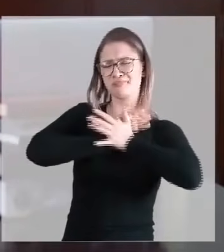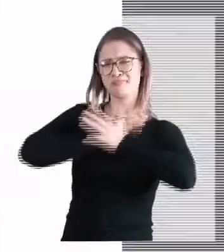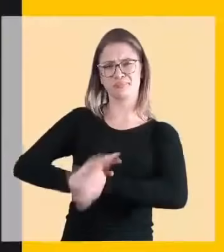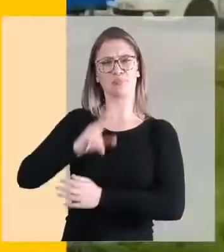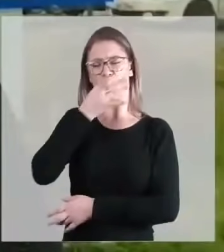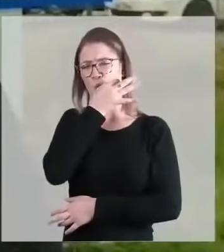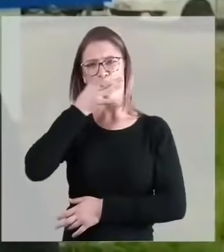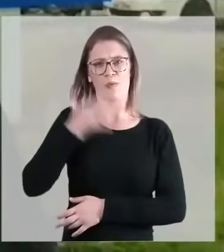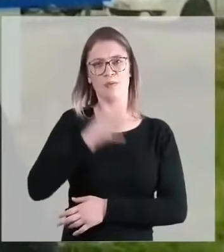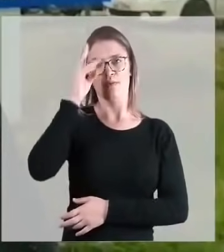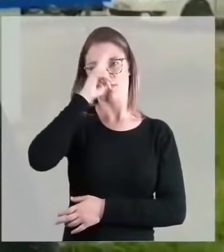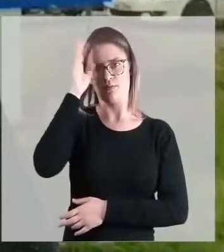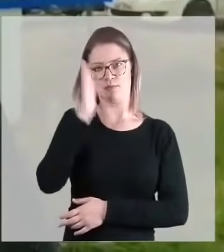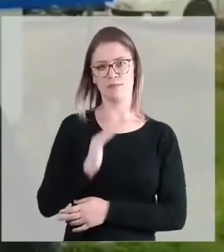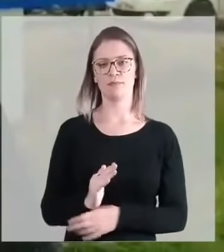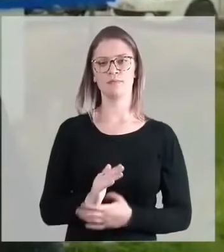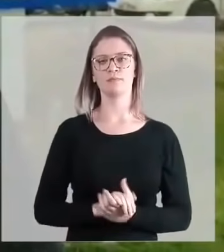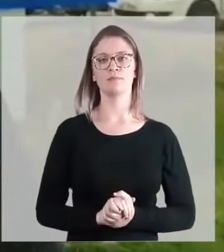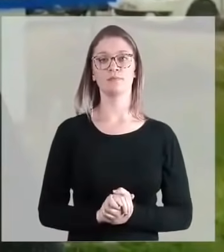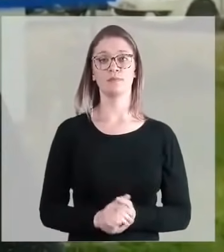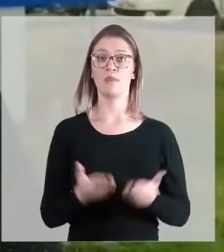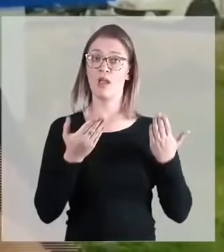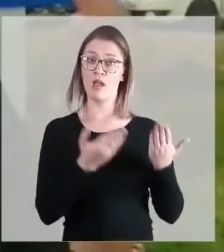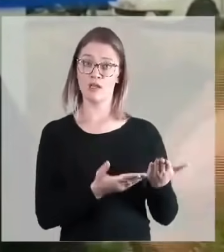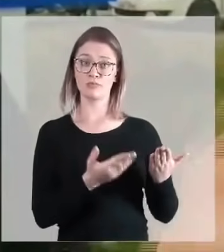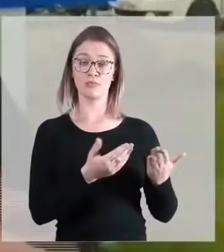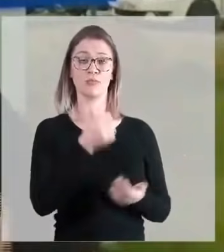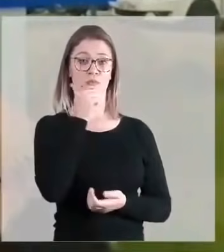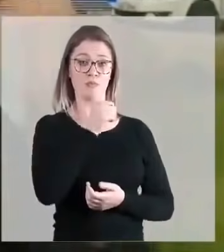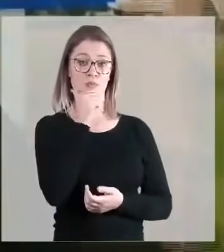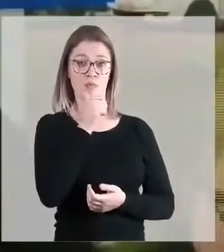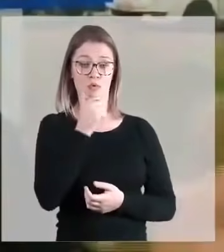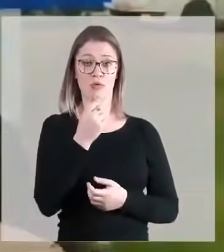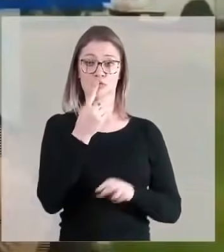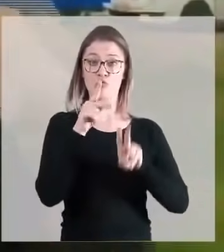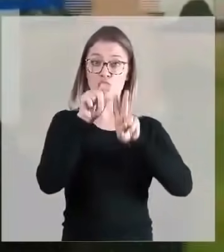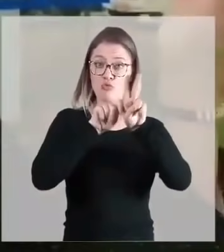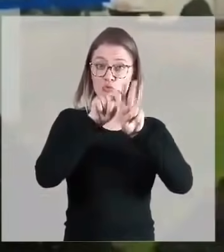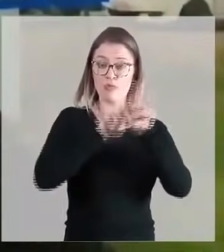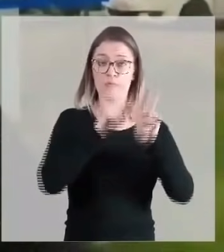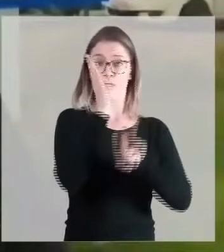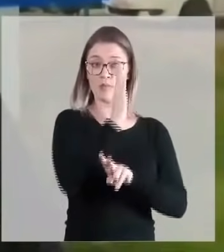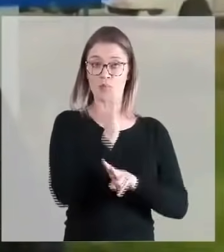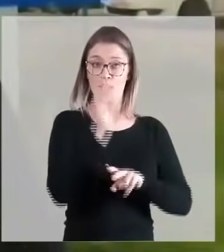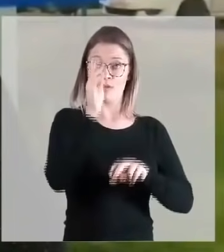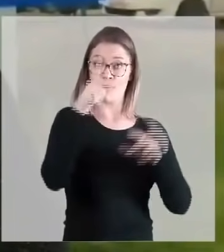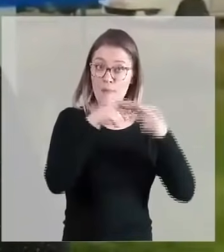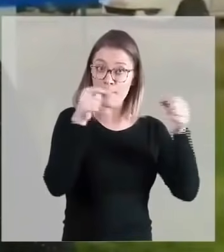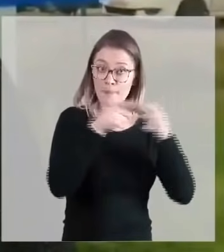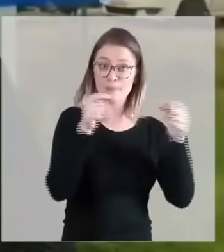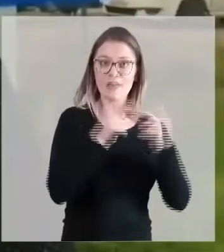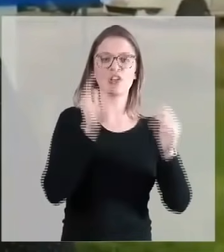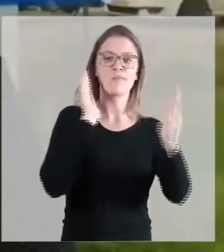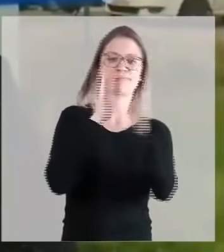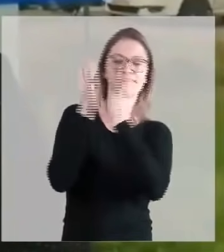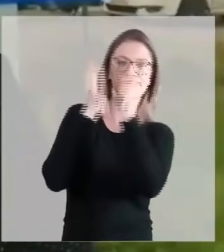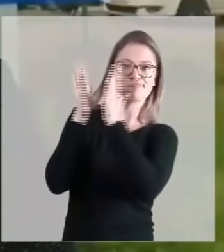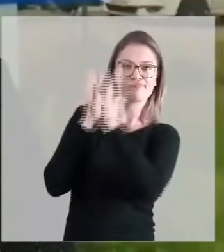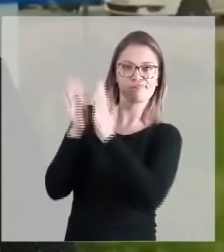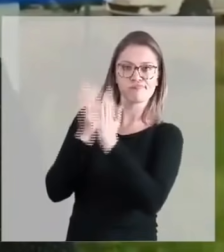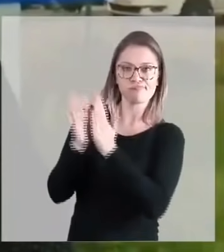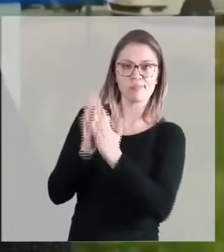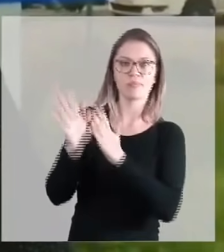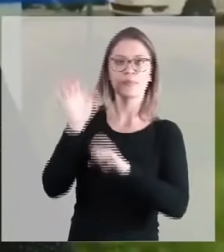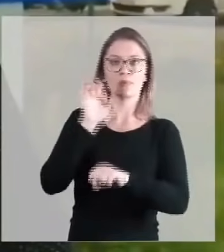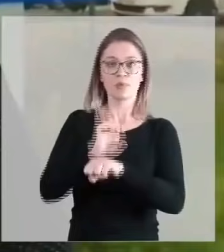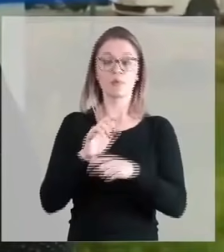história do Brasil. Essas duas senhoras estavam apenas 2 meses em Brasília, já estavam vindo de uma fuga de estado em estado, e no lugar que